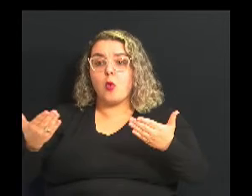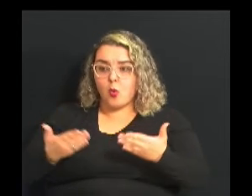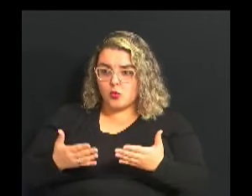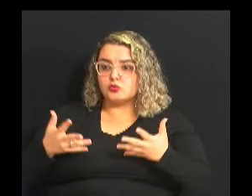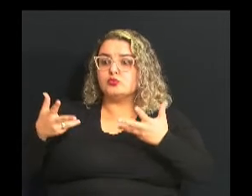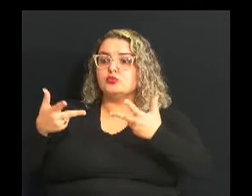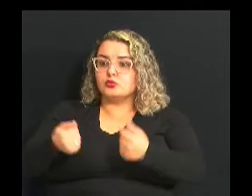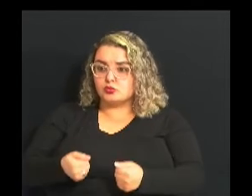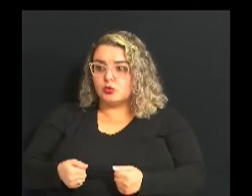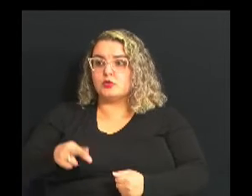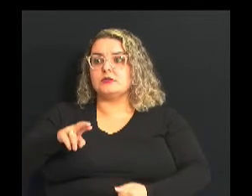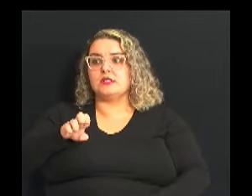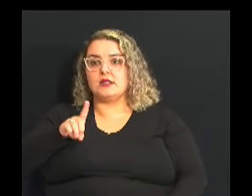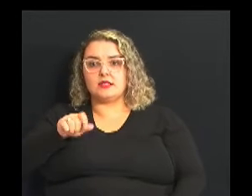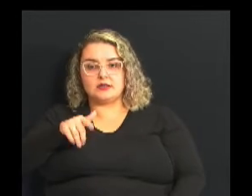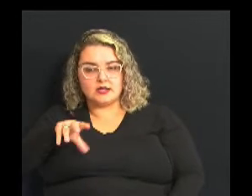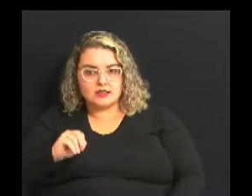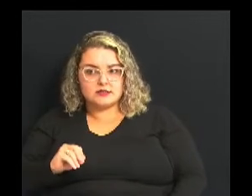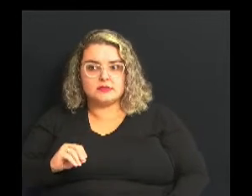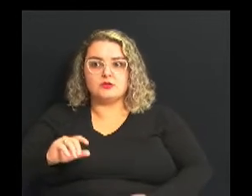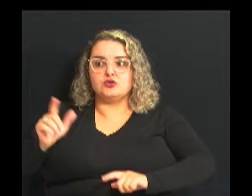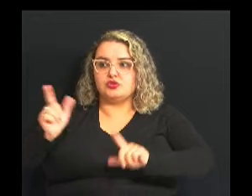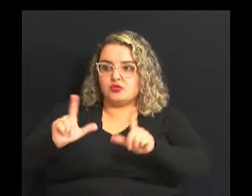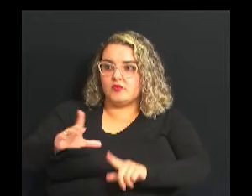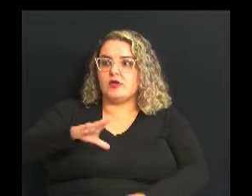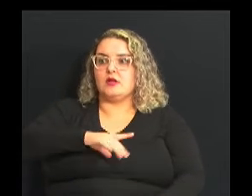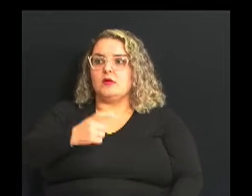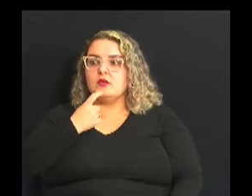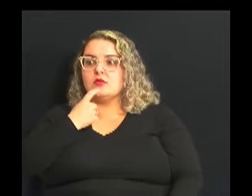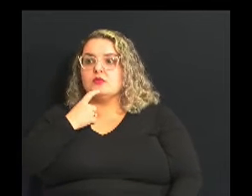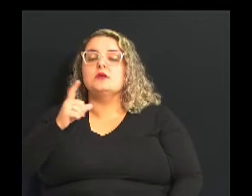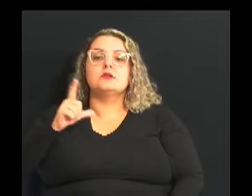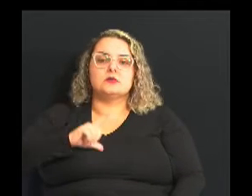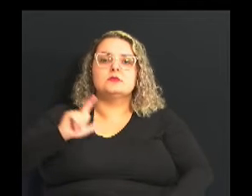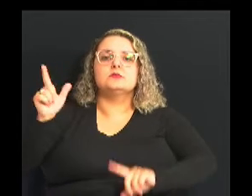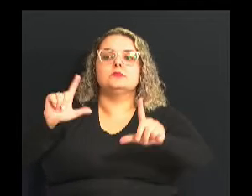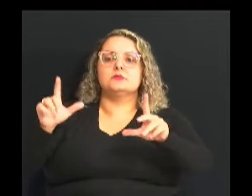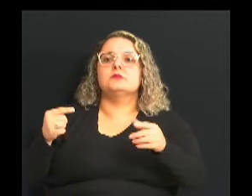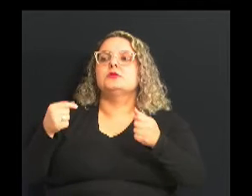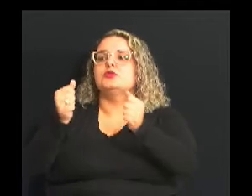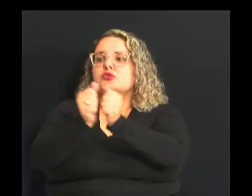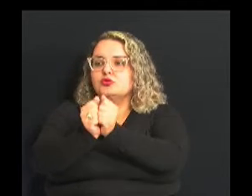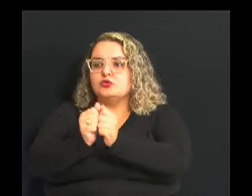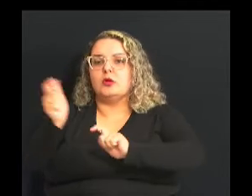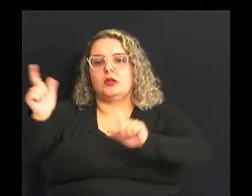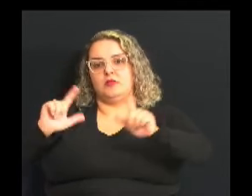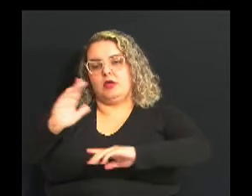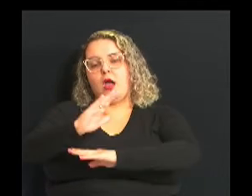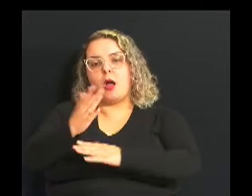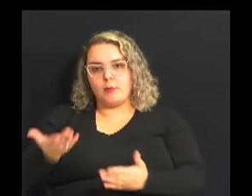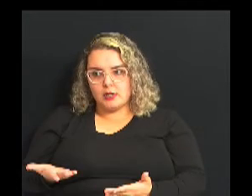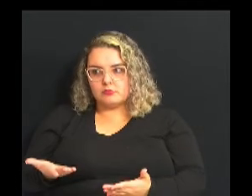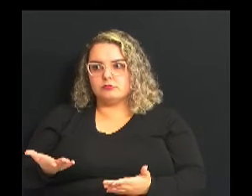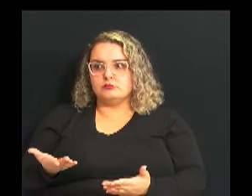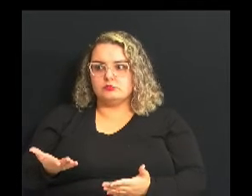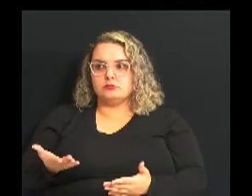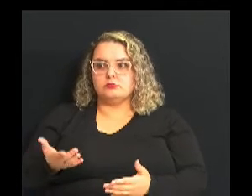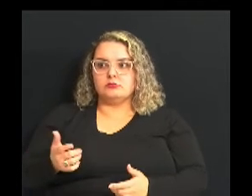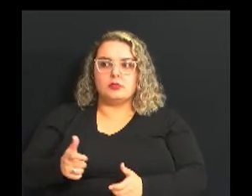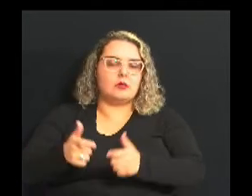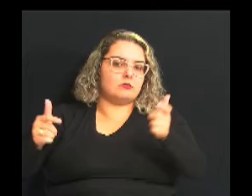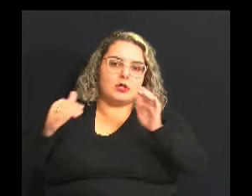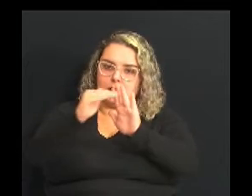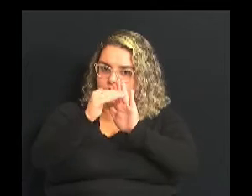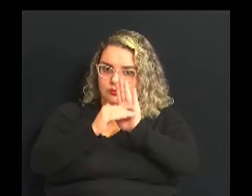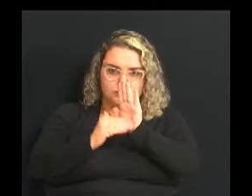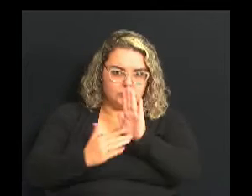as redações de TV de Campinas têm um televisor sintonizado na TV Câmara. Muitas das nossas pautas